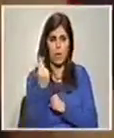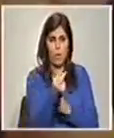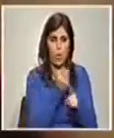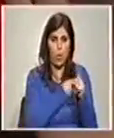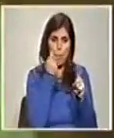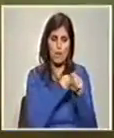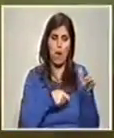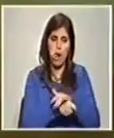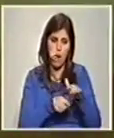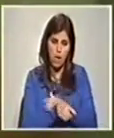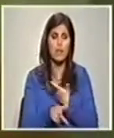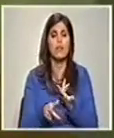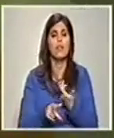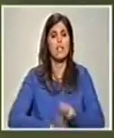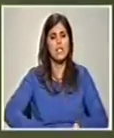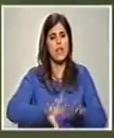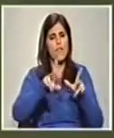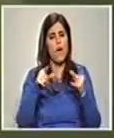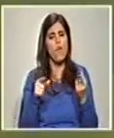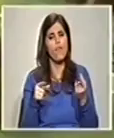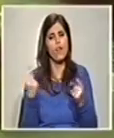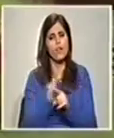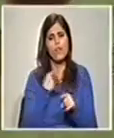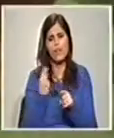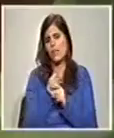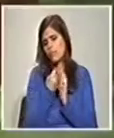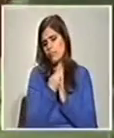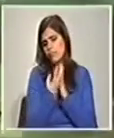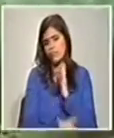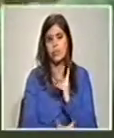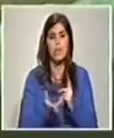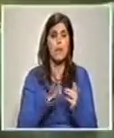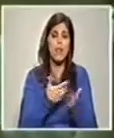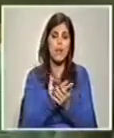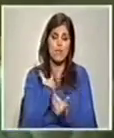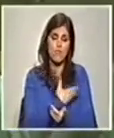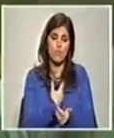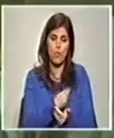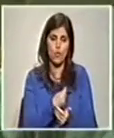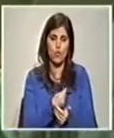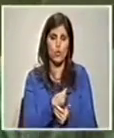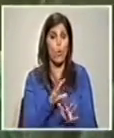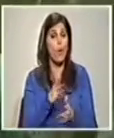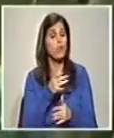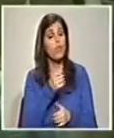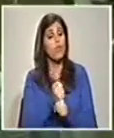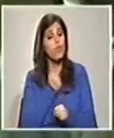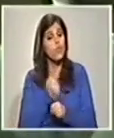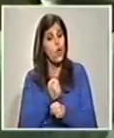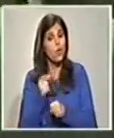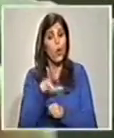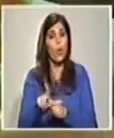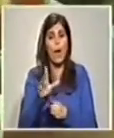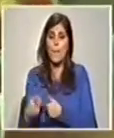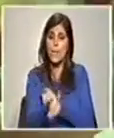a corrupção e desenvolvem as mais diversas iniciativas para tornar o mundo onde funcionam um lugar melhor.